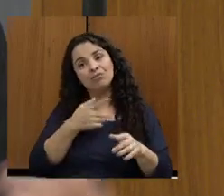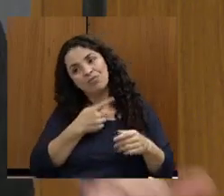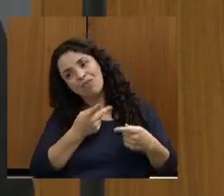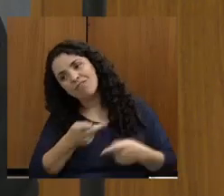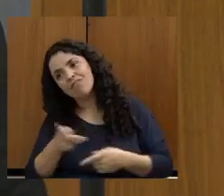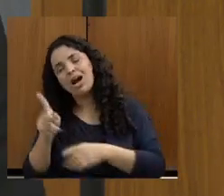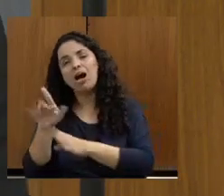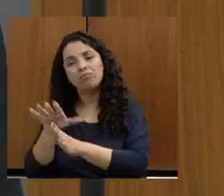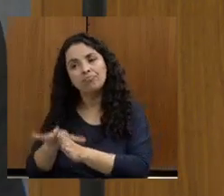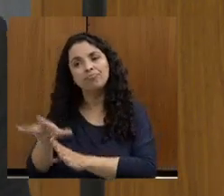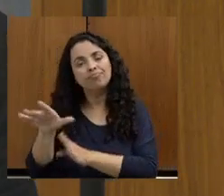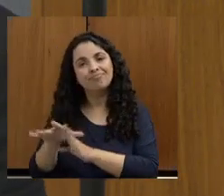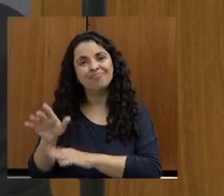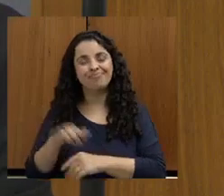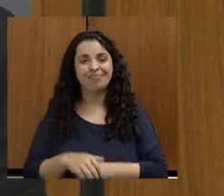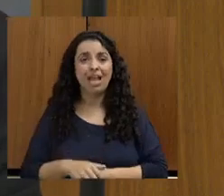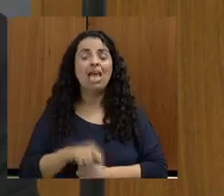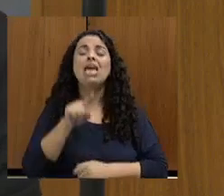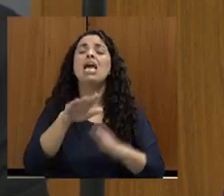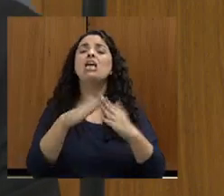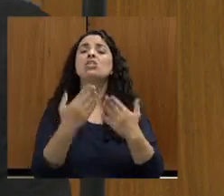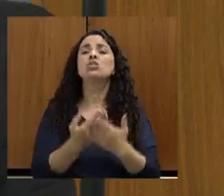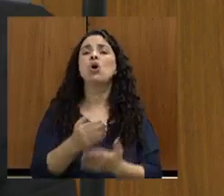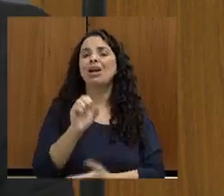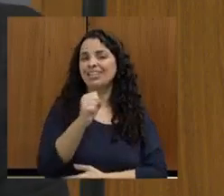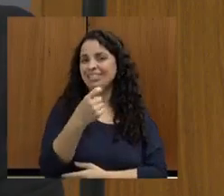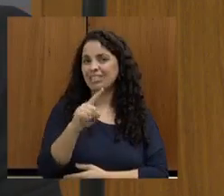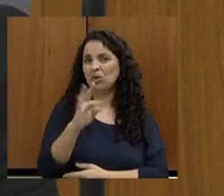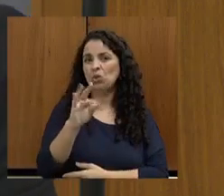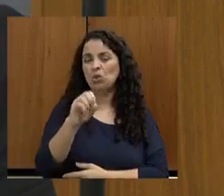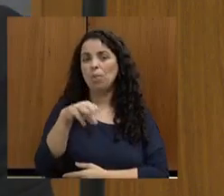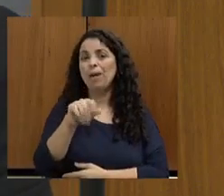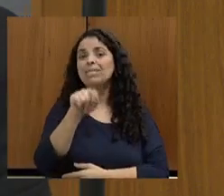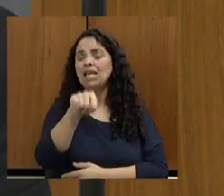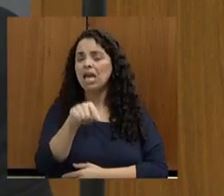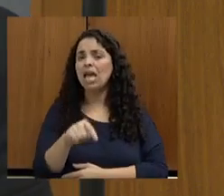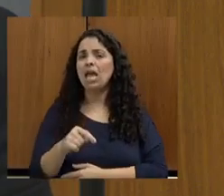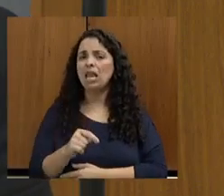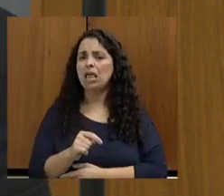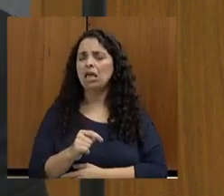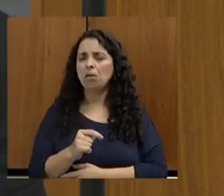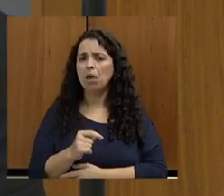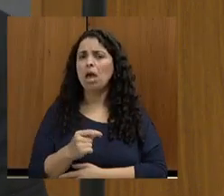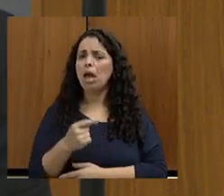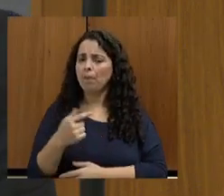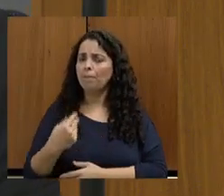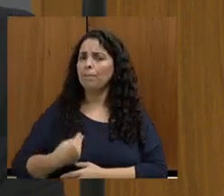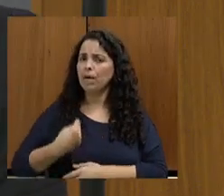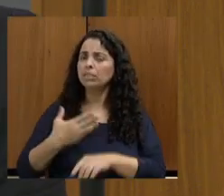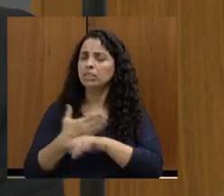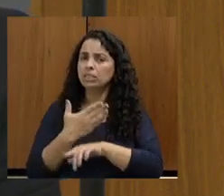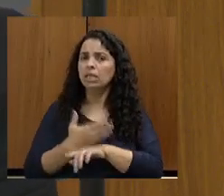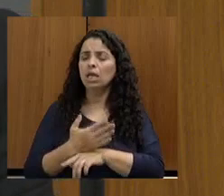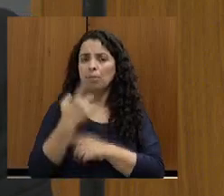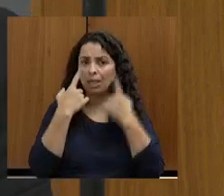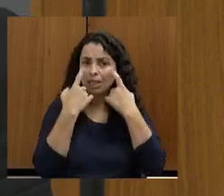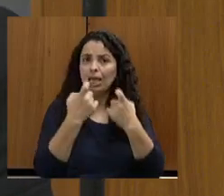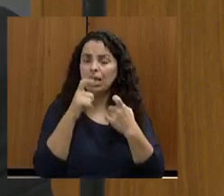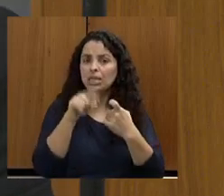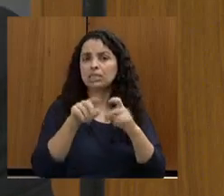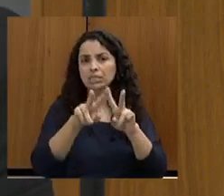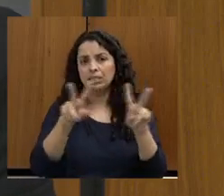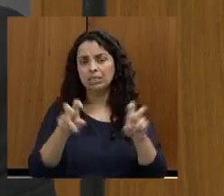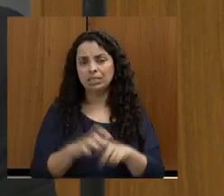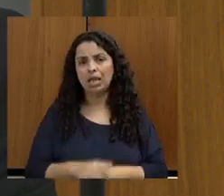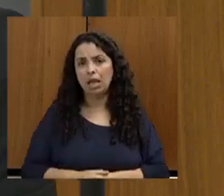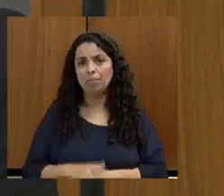e o Colégio São Tomás é um colégio bastante ativo na participação e no interesse dessas causas, a gente viu o relato de gente que estudou no